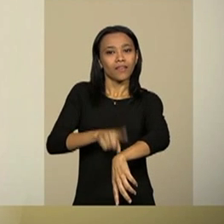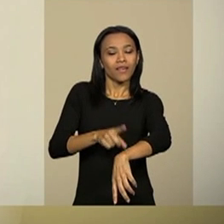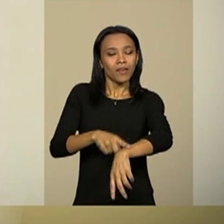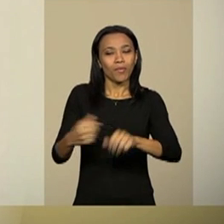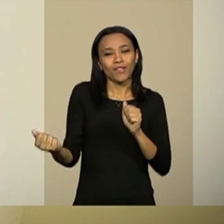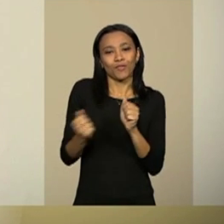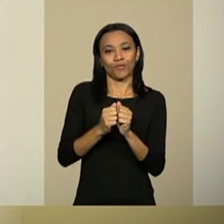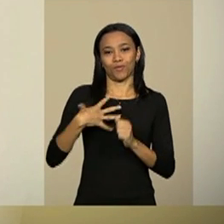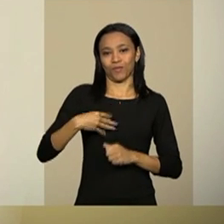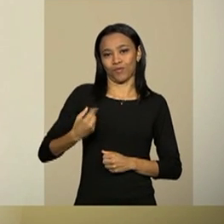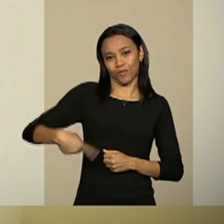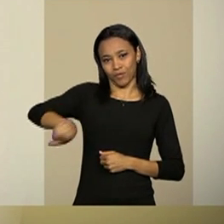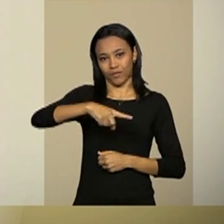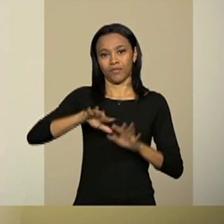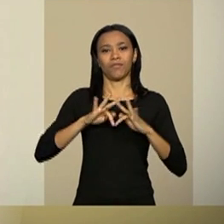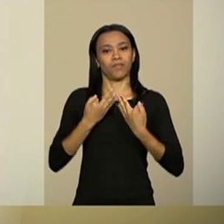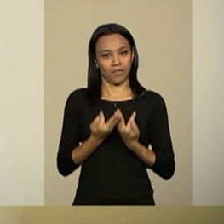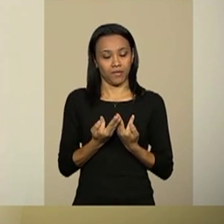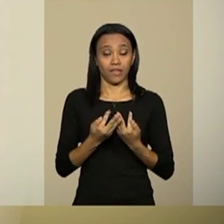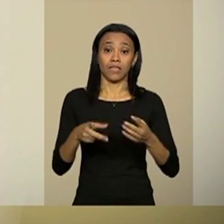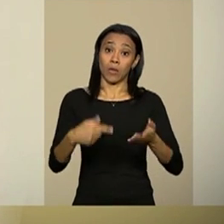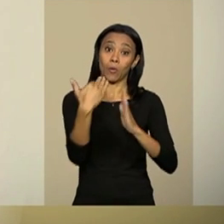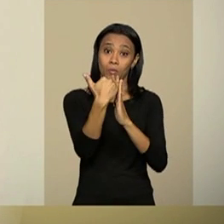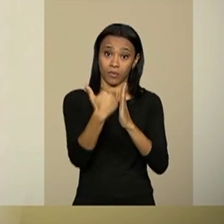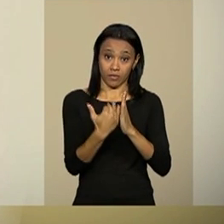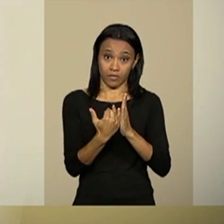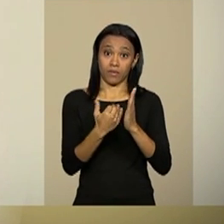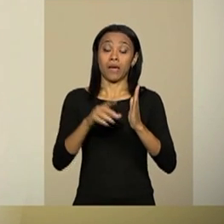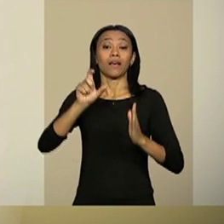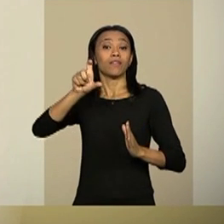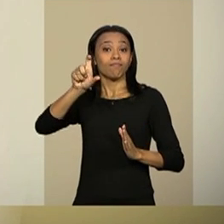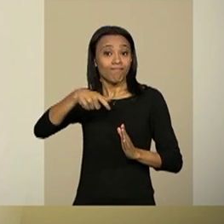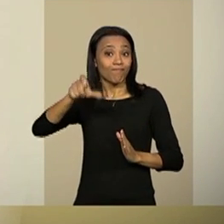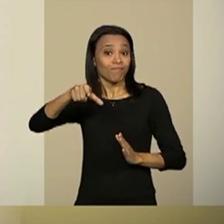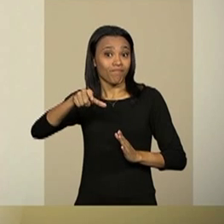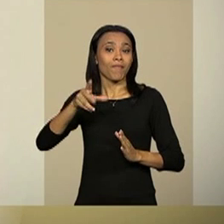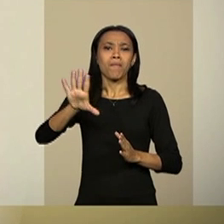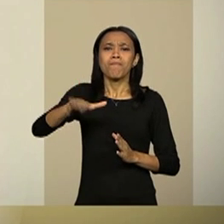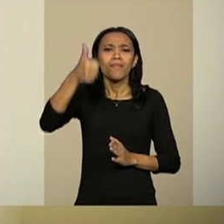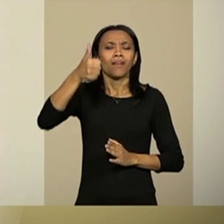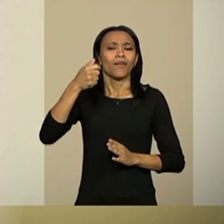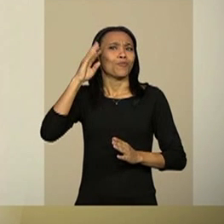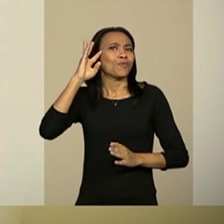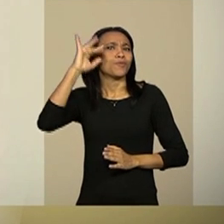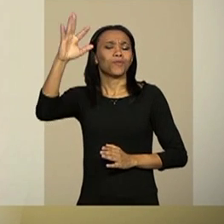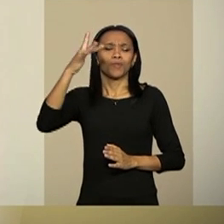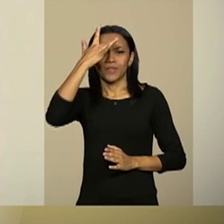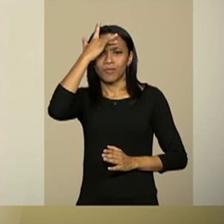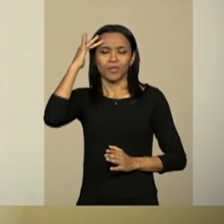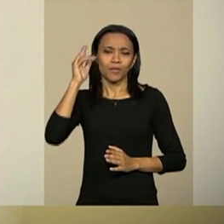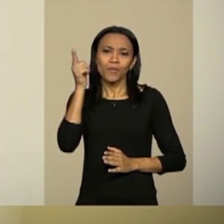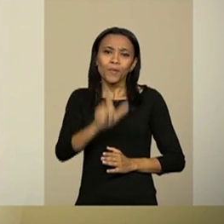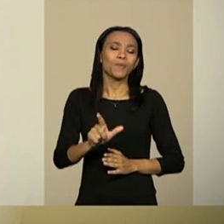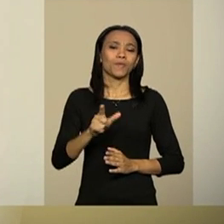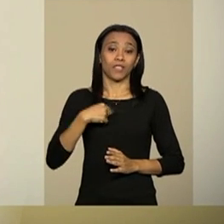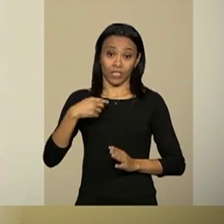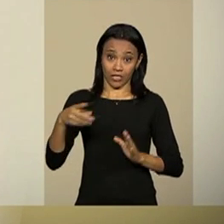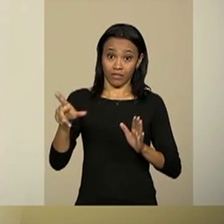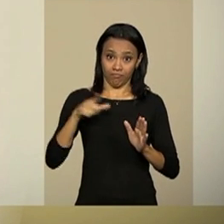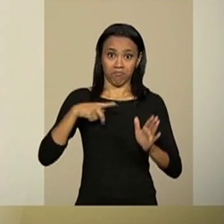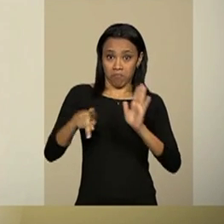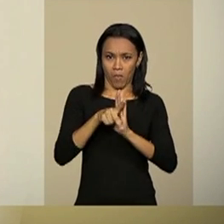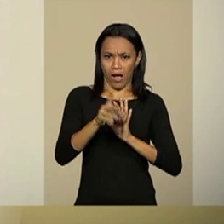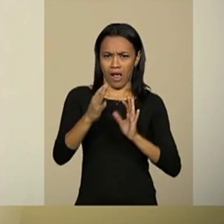ela os seus filhos e sua família o minha casa melhor está realizando o sonho das pessoas de ter uma casa arrumada